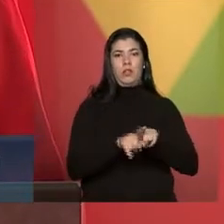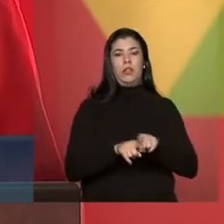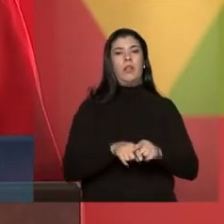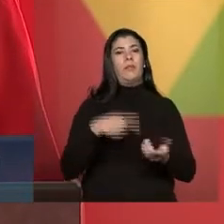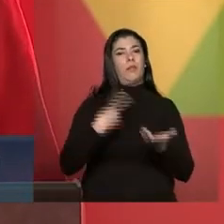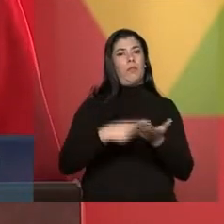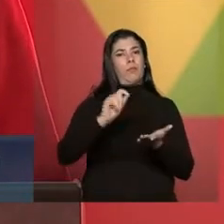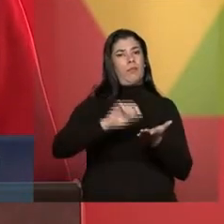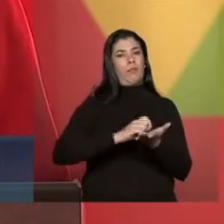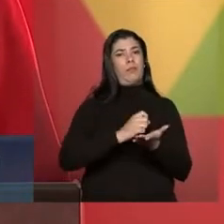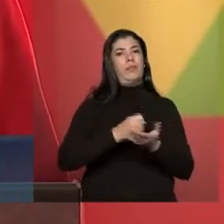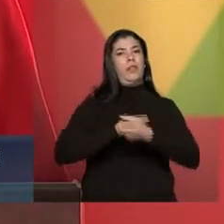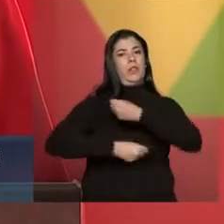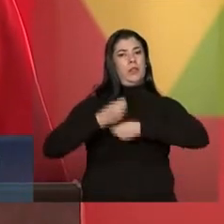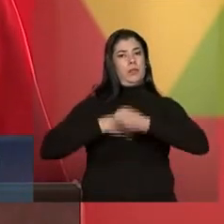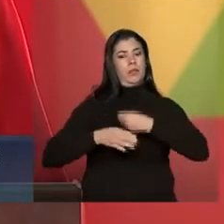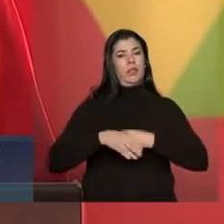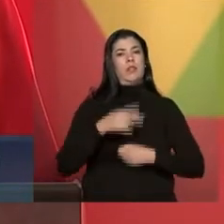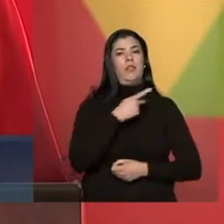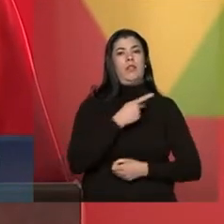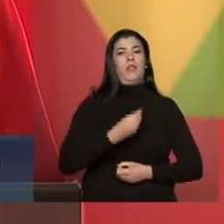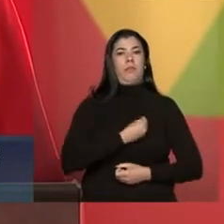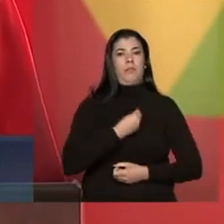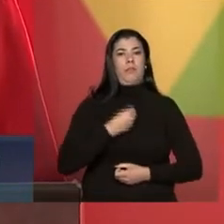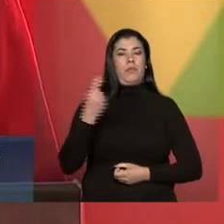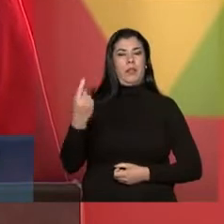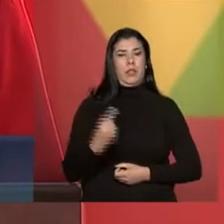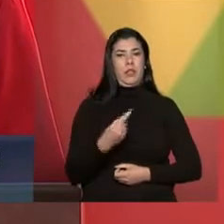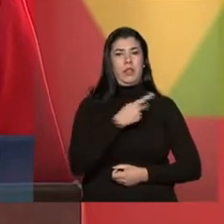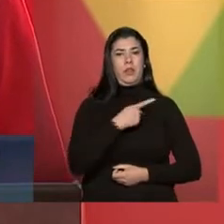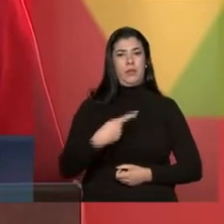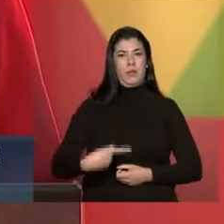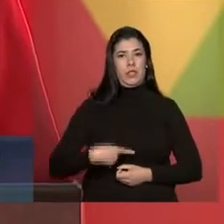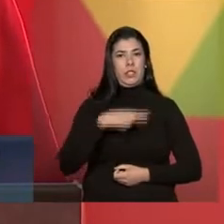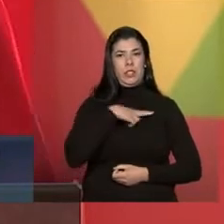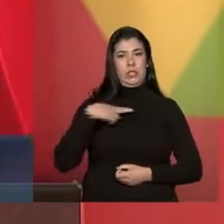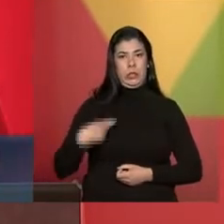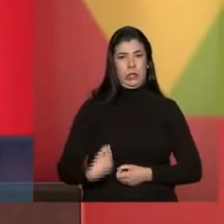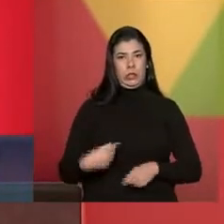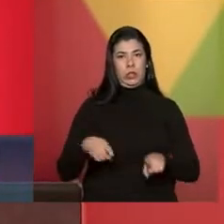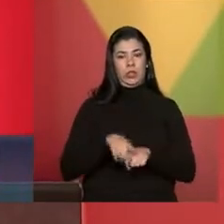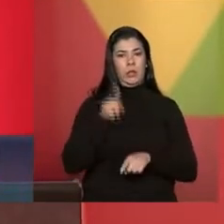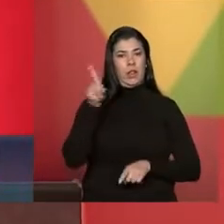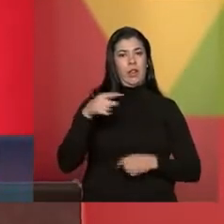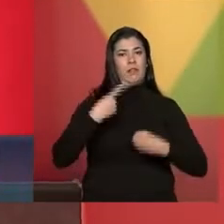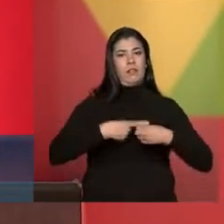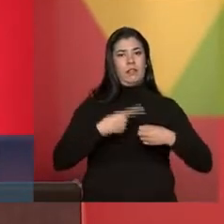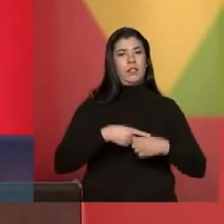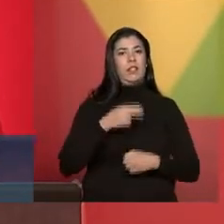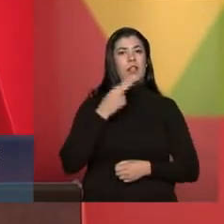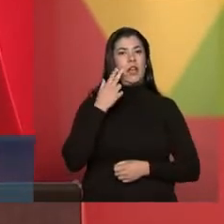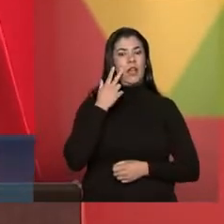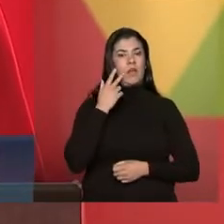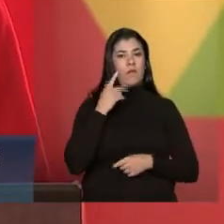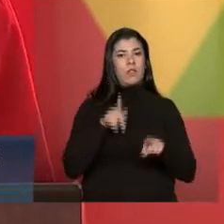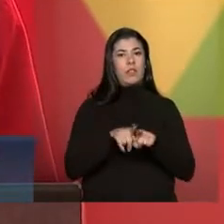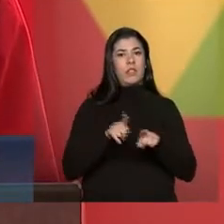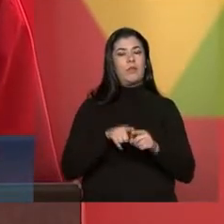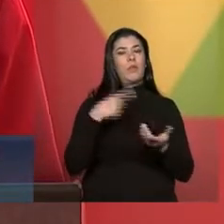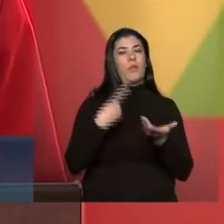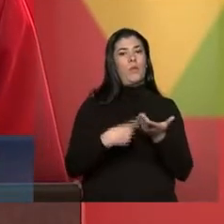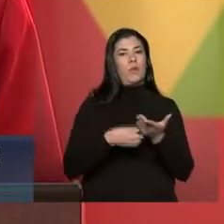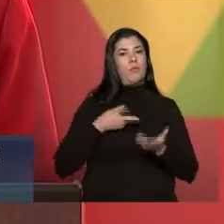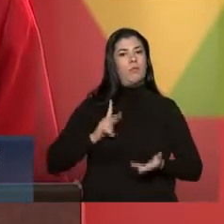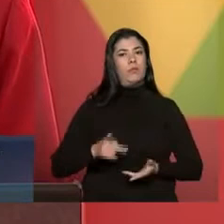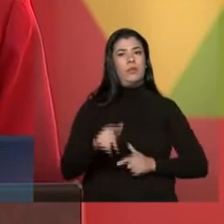do presidente Xi Jinping em Fortaleza. Renovamos ainda nosso compromisso de atuar no